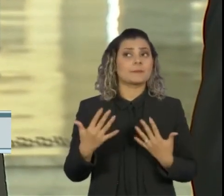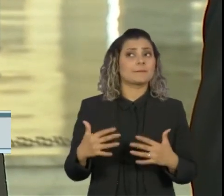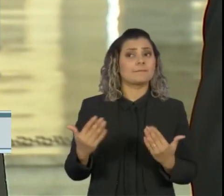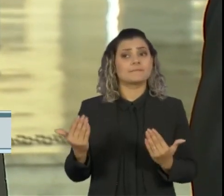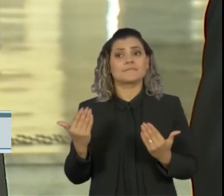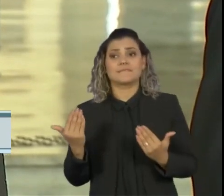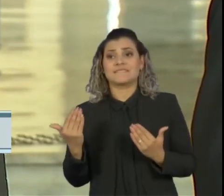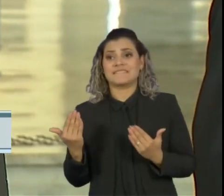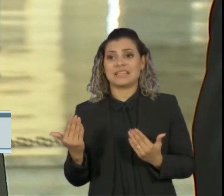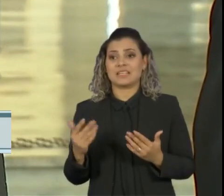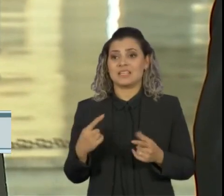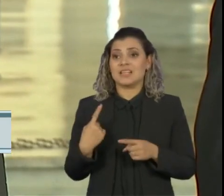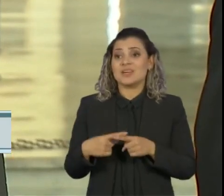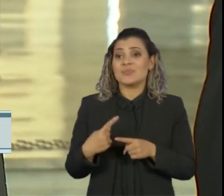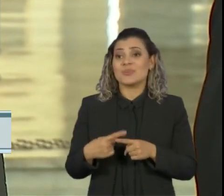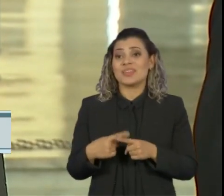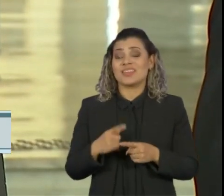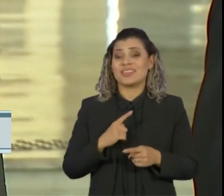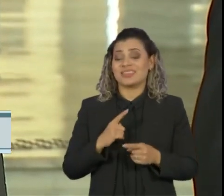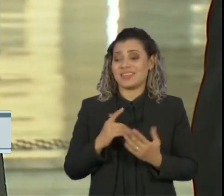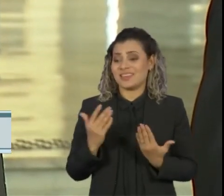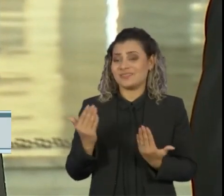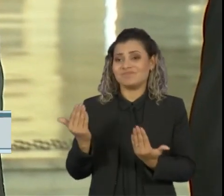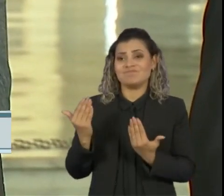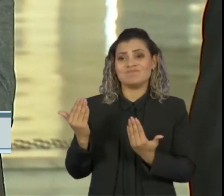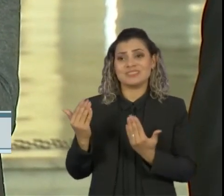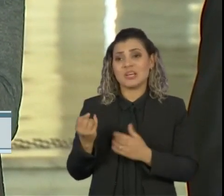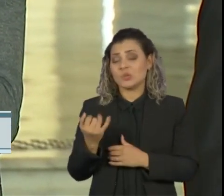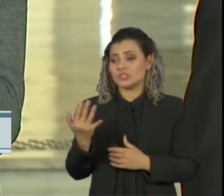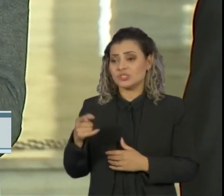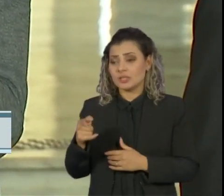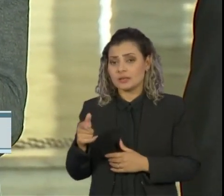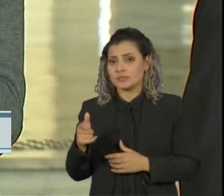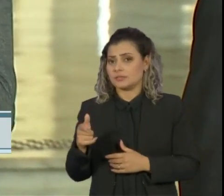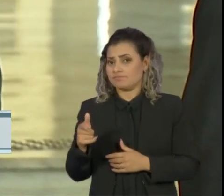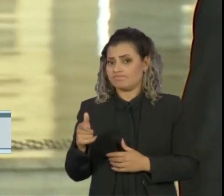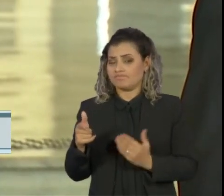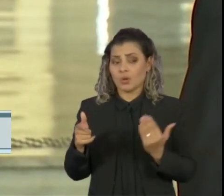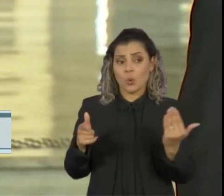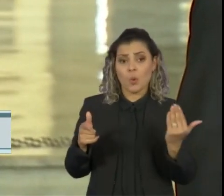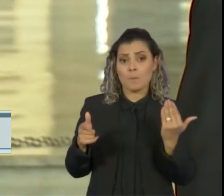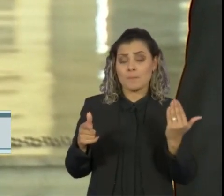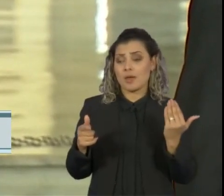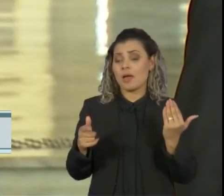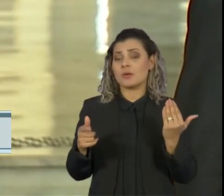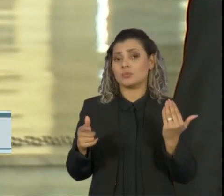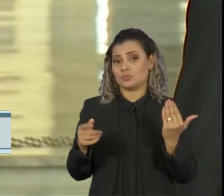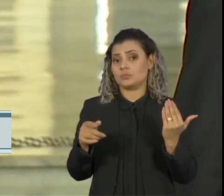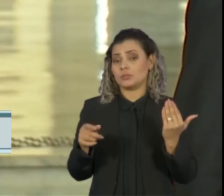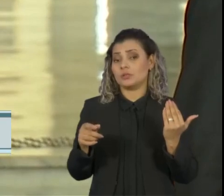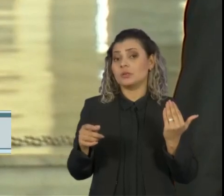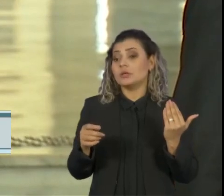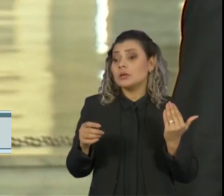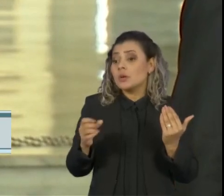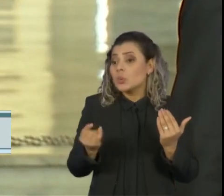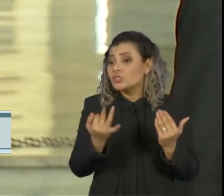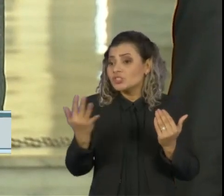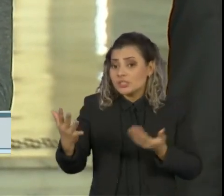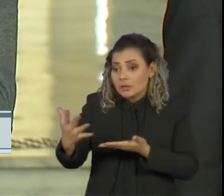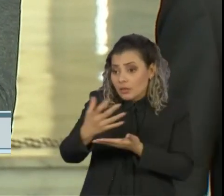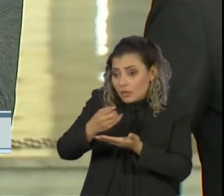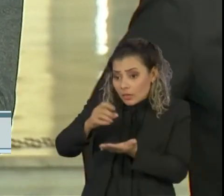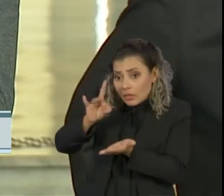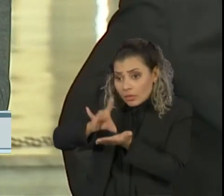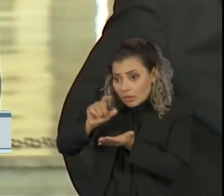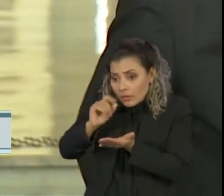outros, tanto que eles têm um peso maior na composição do score final que vai gerar, se a cor é